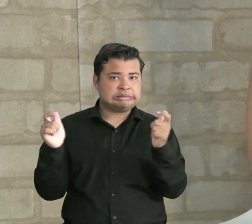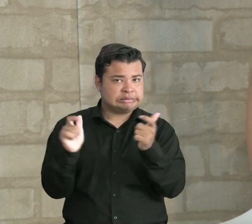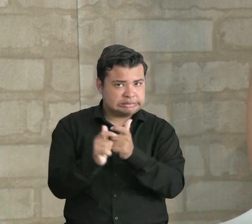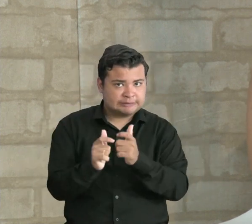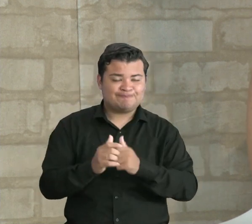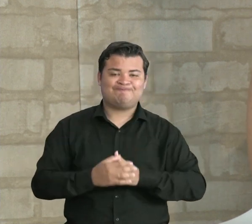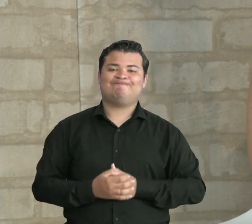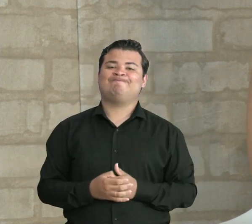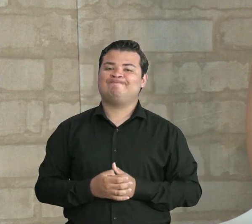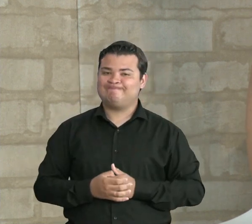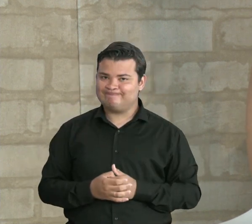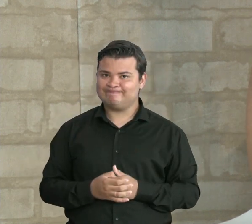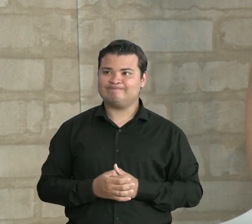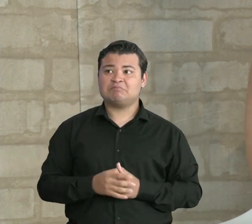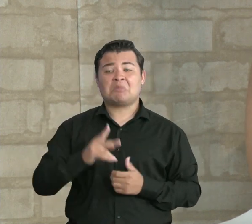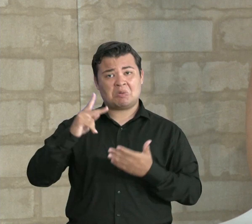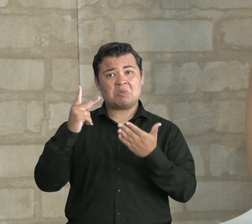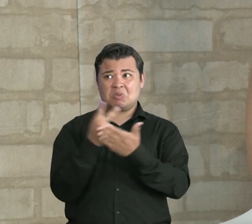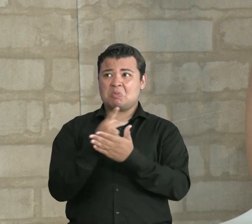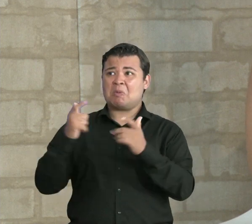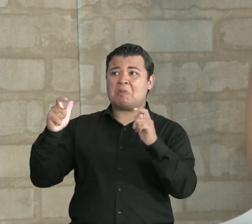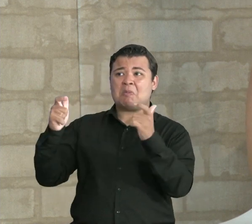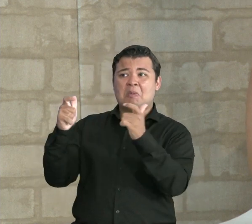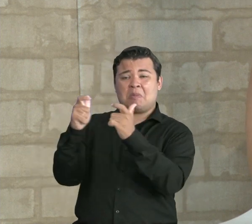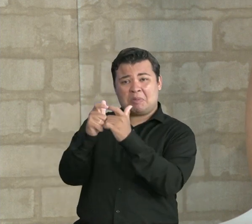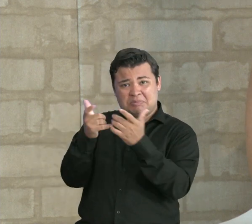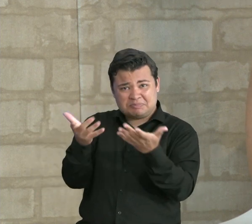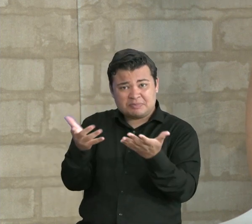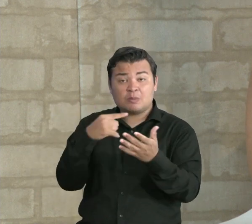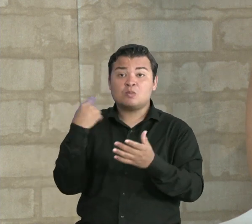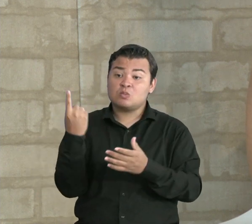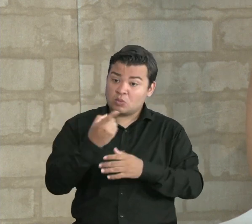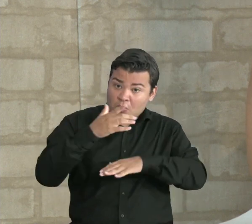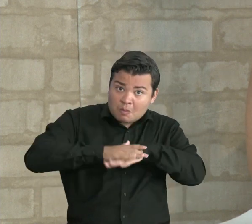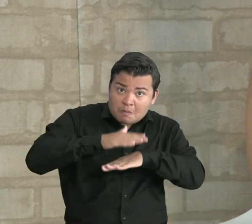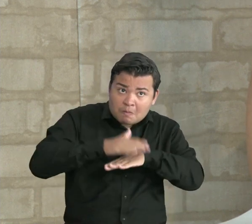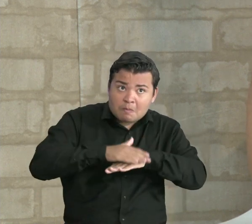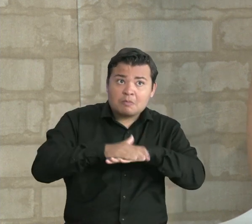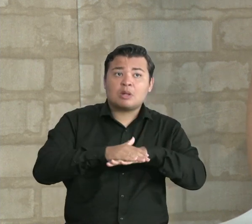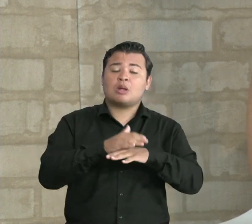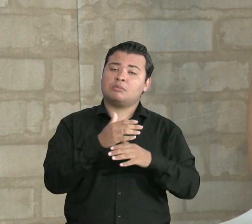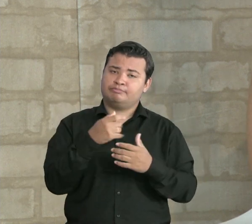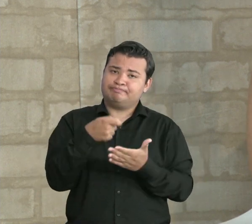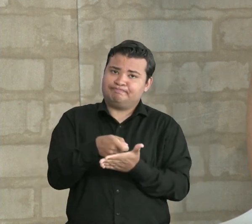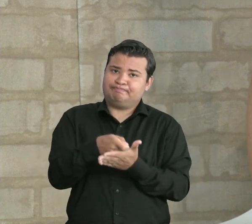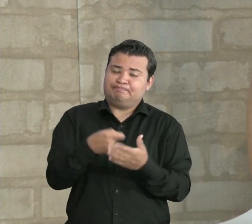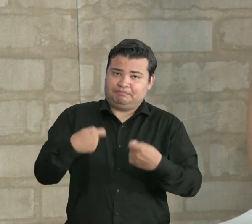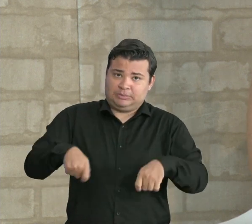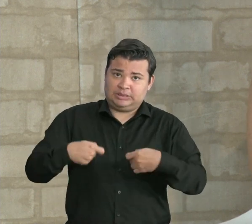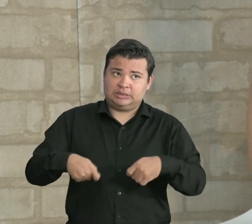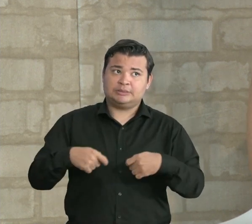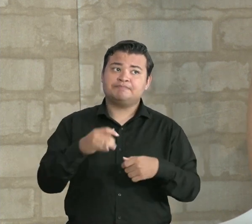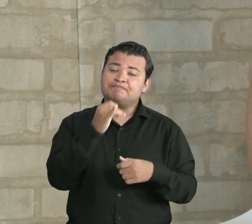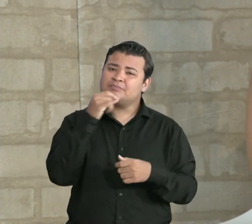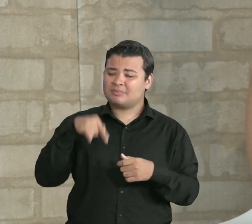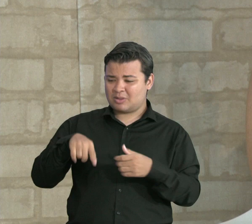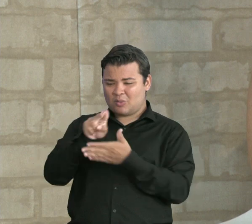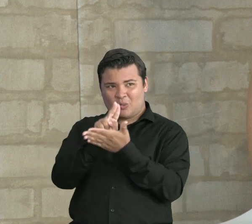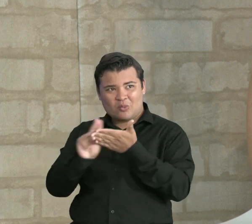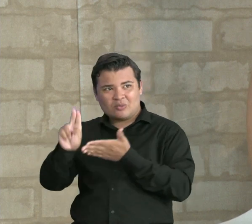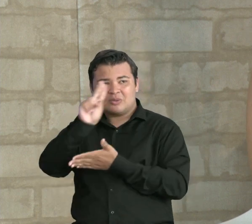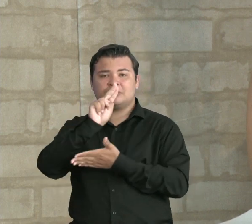Isso significa que será necessário, da nossa parte, inclusive enquanto